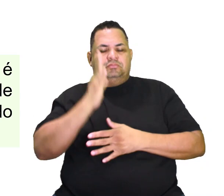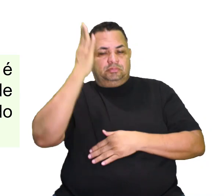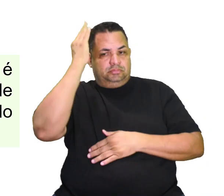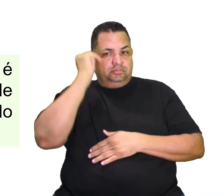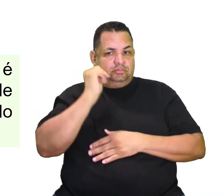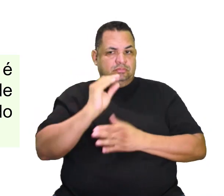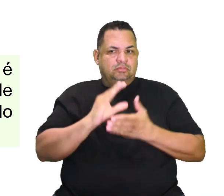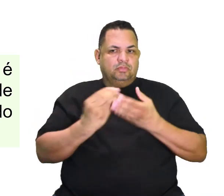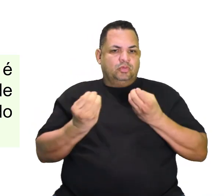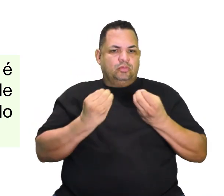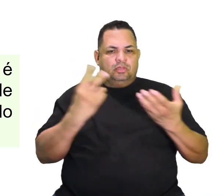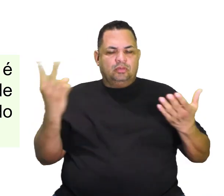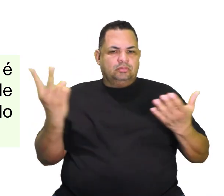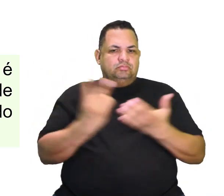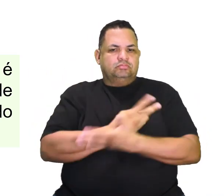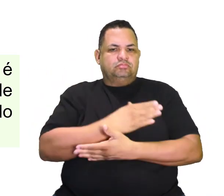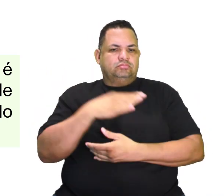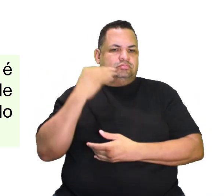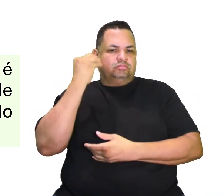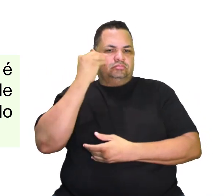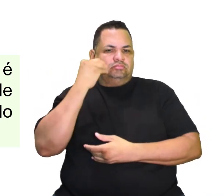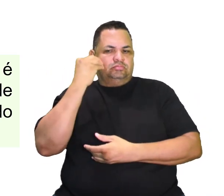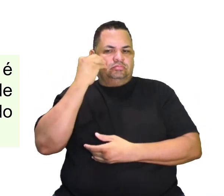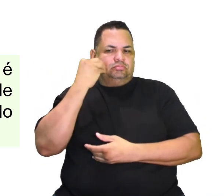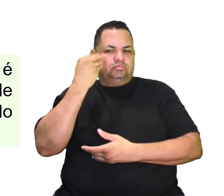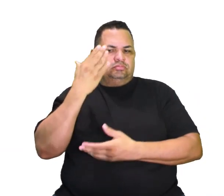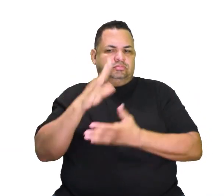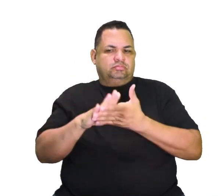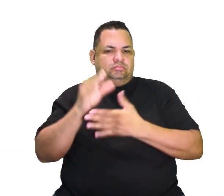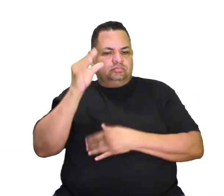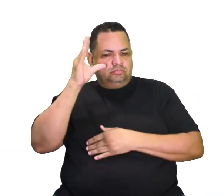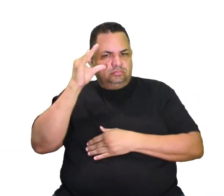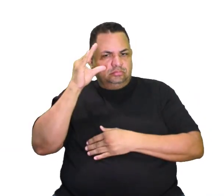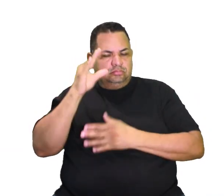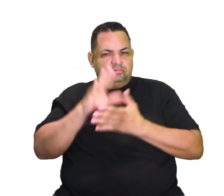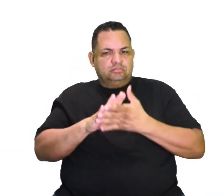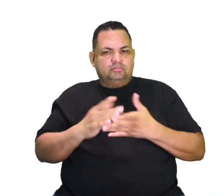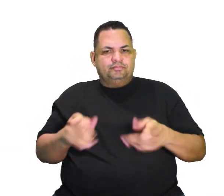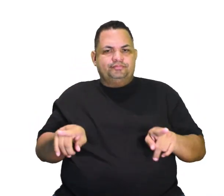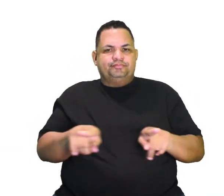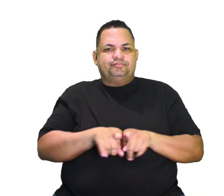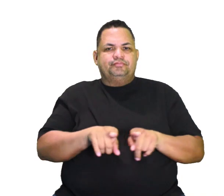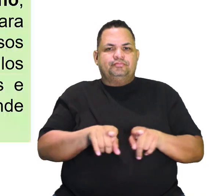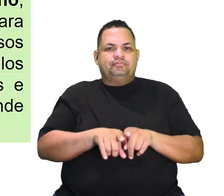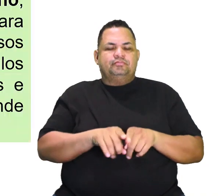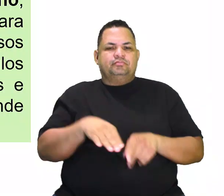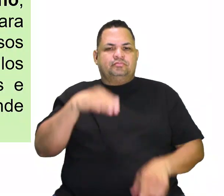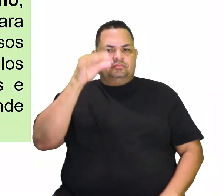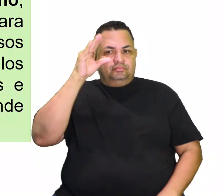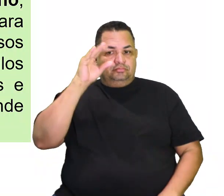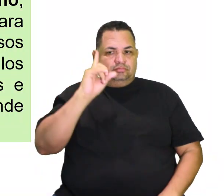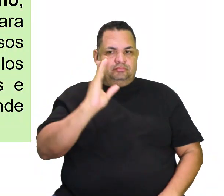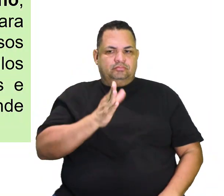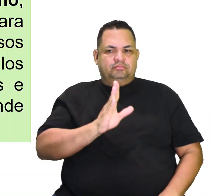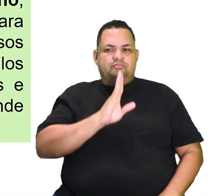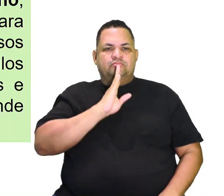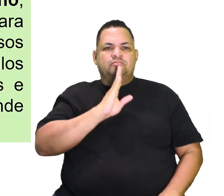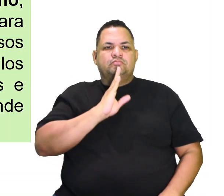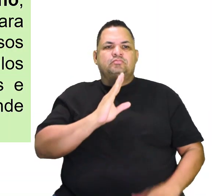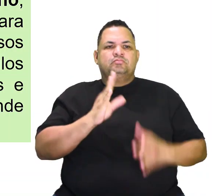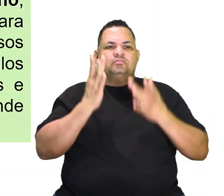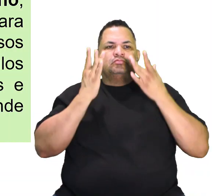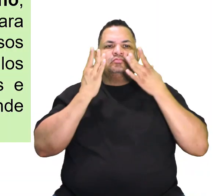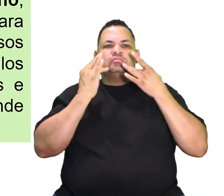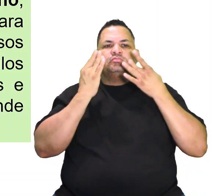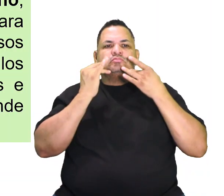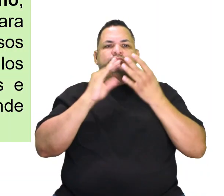falando. Então, é uma experiência muito interessante. Uma curiosidade, acho que vocês já conhecem o Teatro